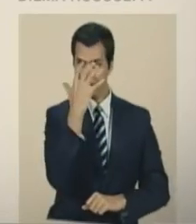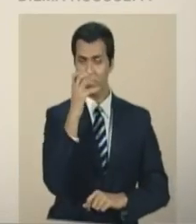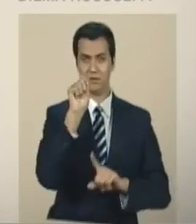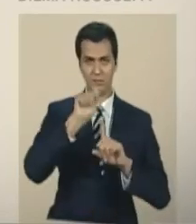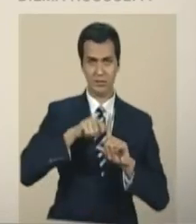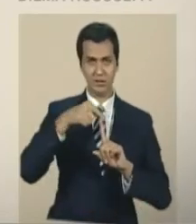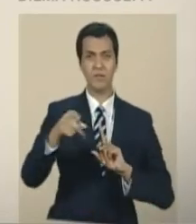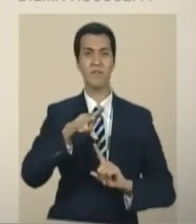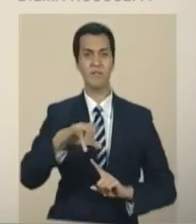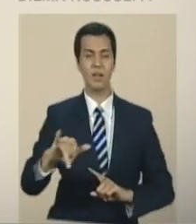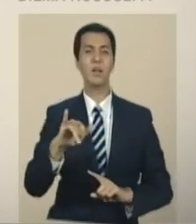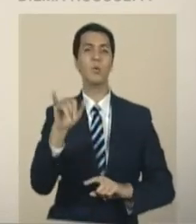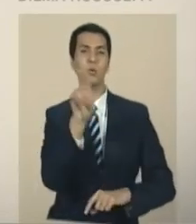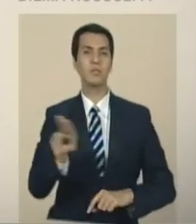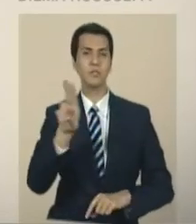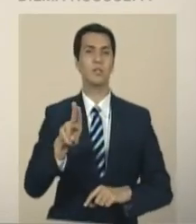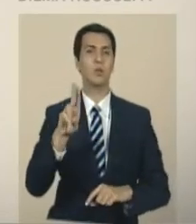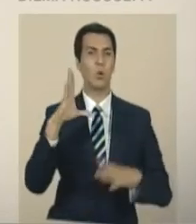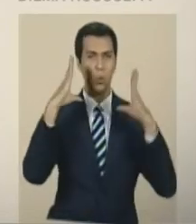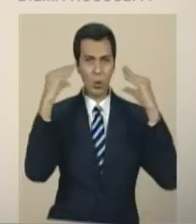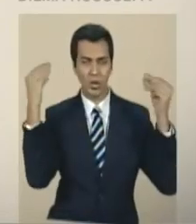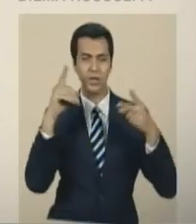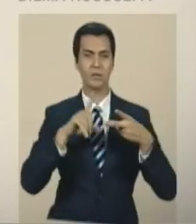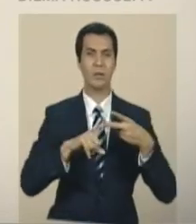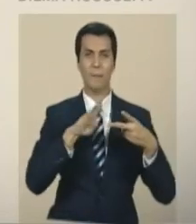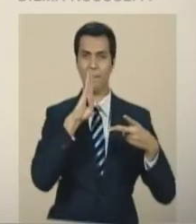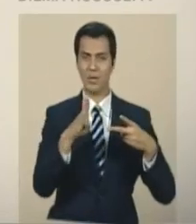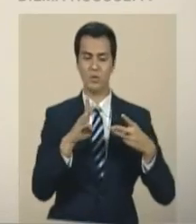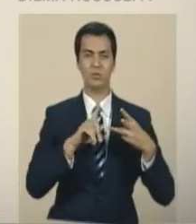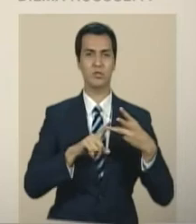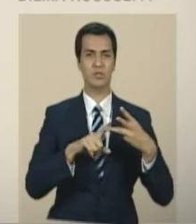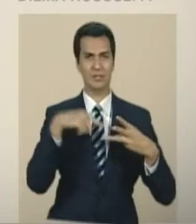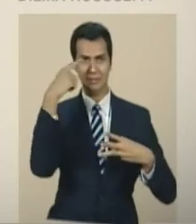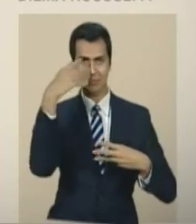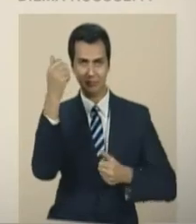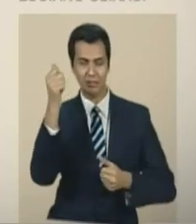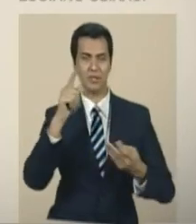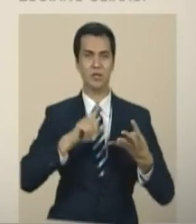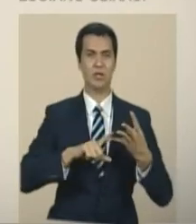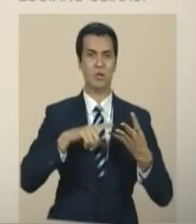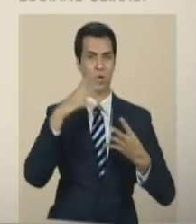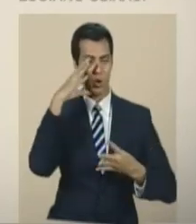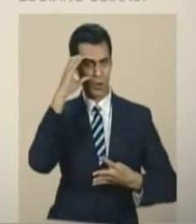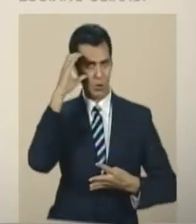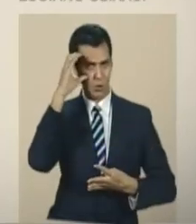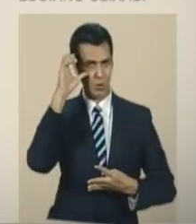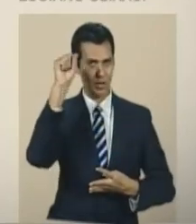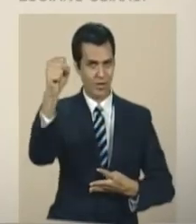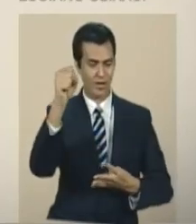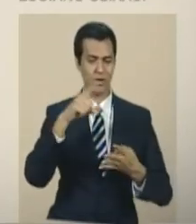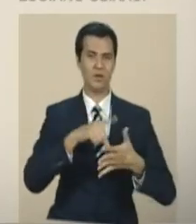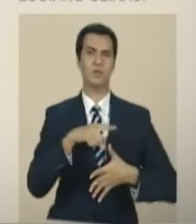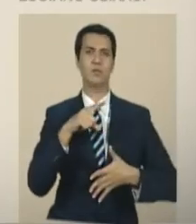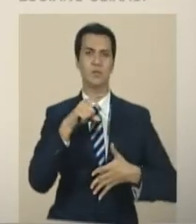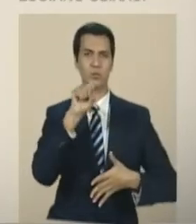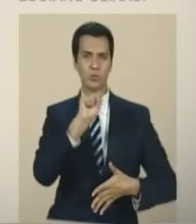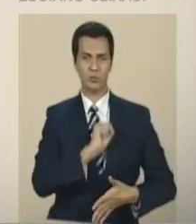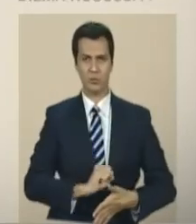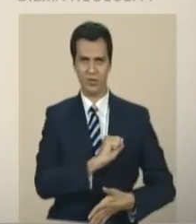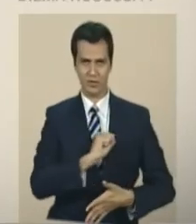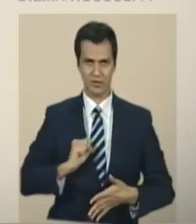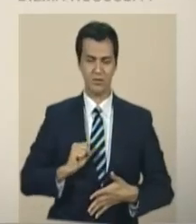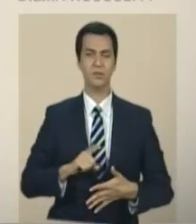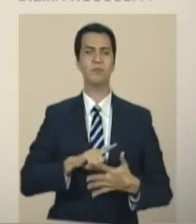universidades na Holanda na Bélgica Espanha Portugal Coreia e Suécia o programa está focando em alguma área específica